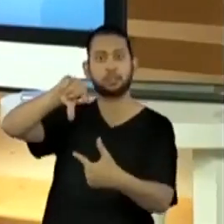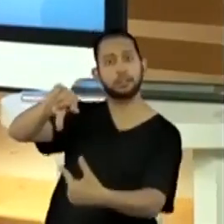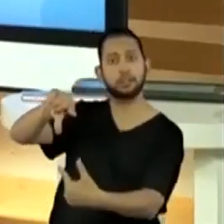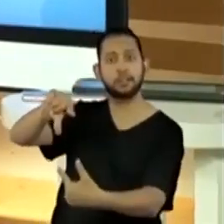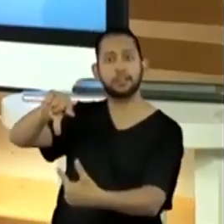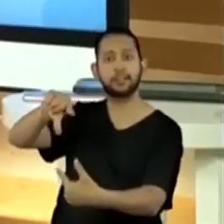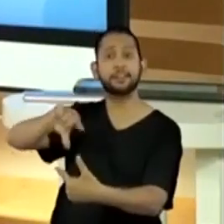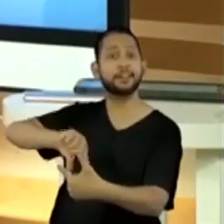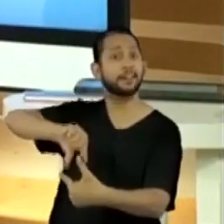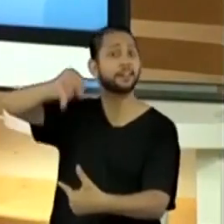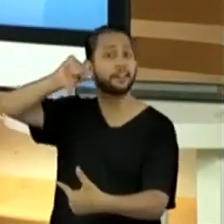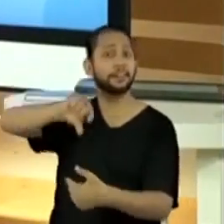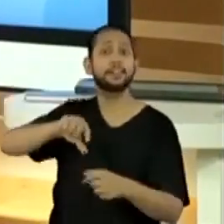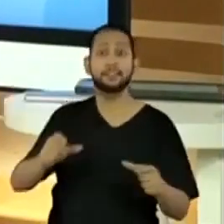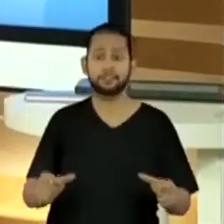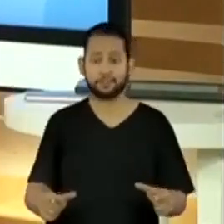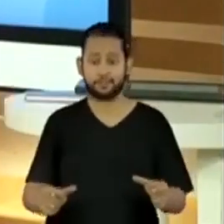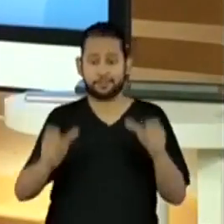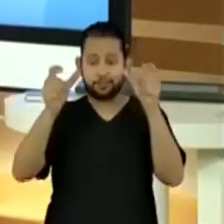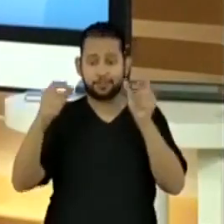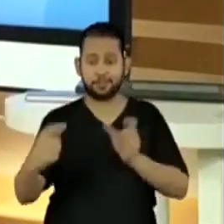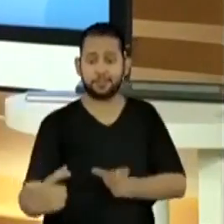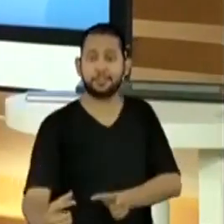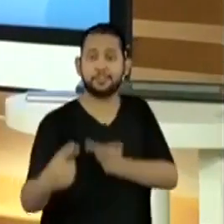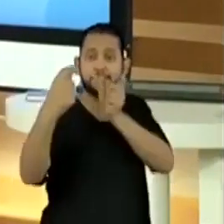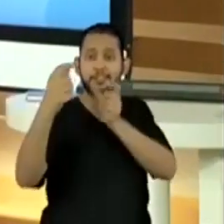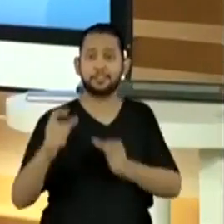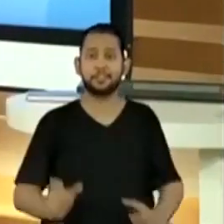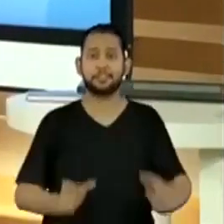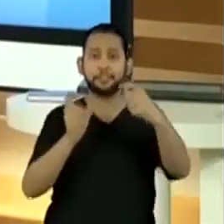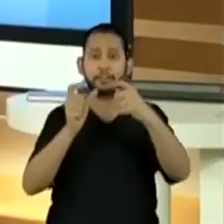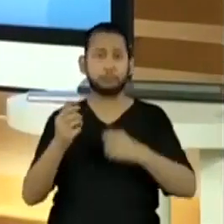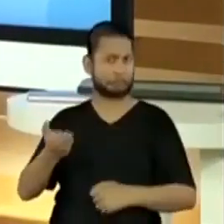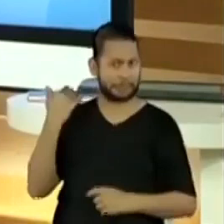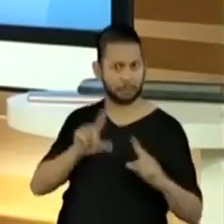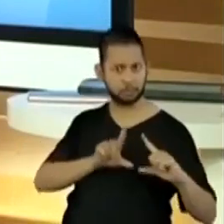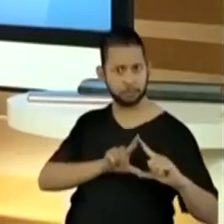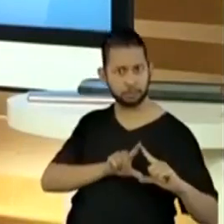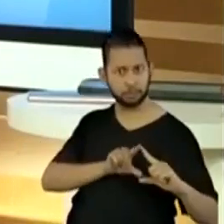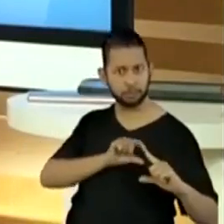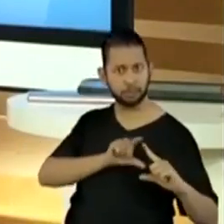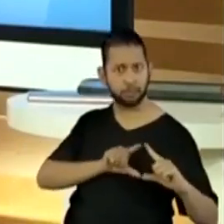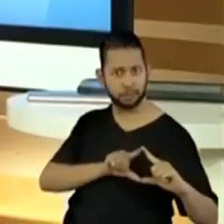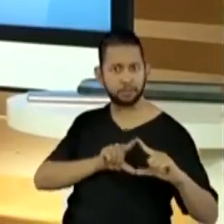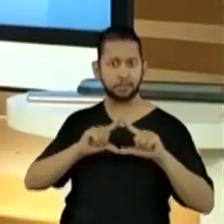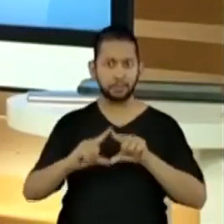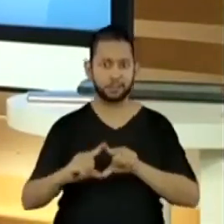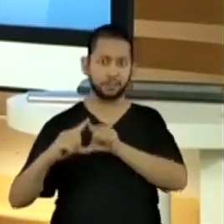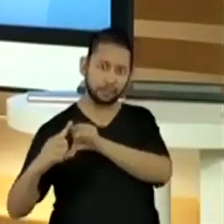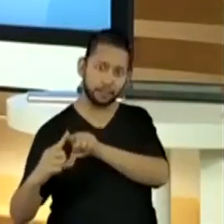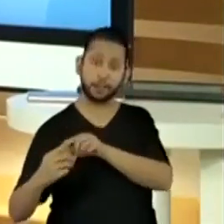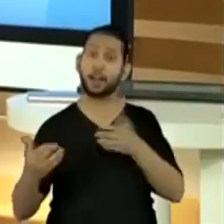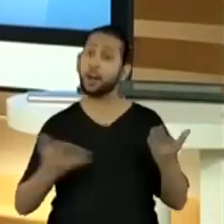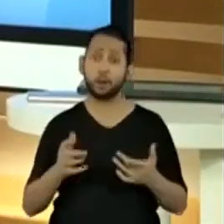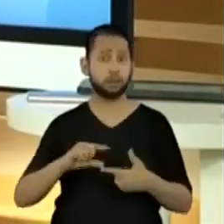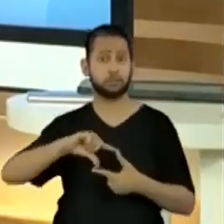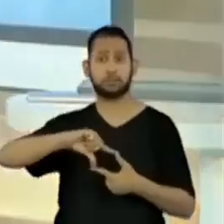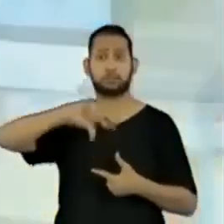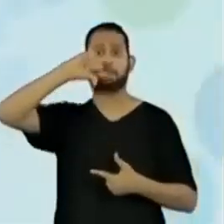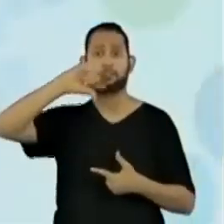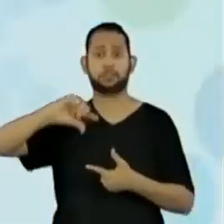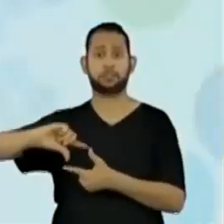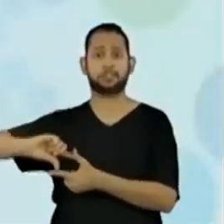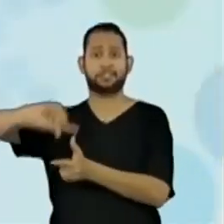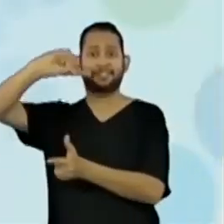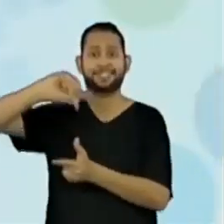aqui, ele também tem formato de retângulo. Tudo bem? Então, esse é o prisma. prisma tem duas bases iguais e ao